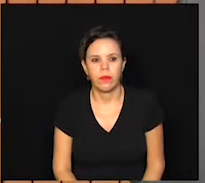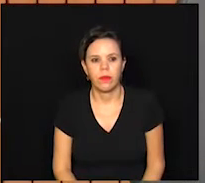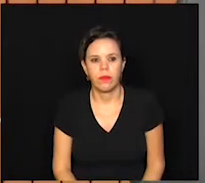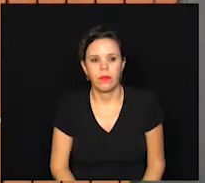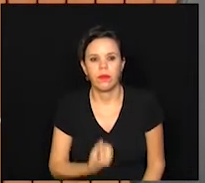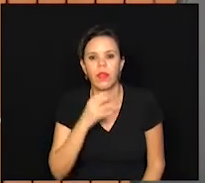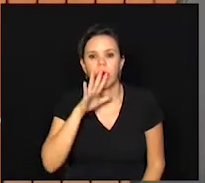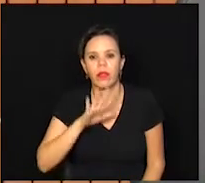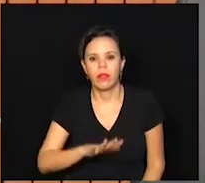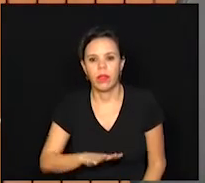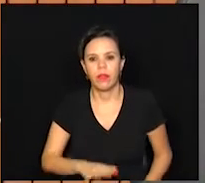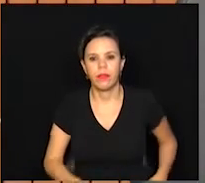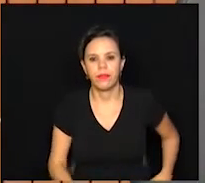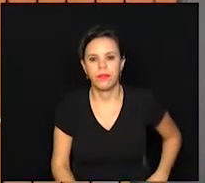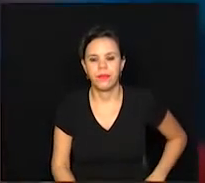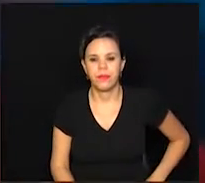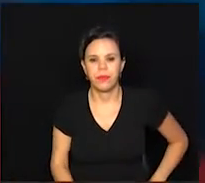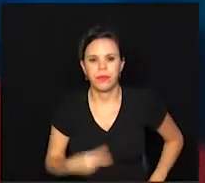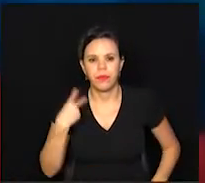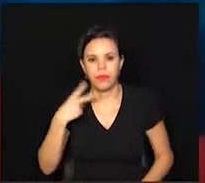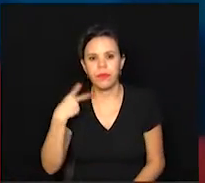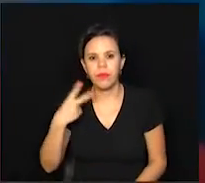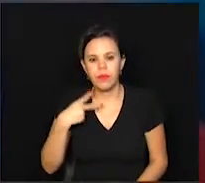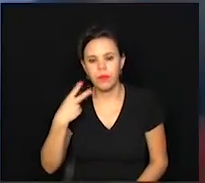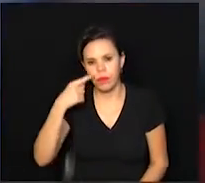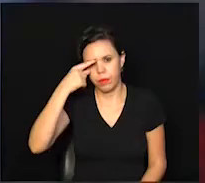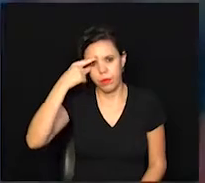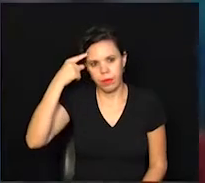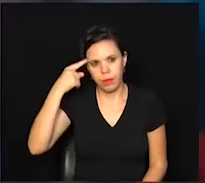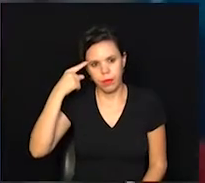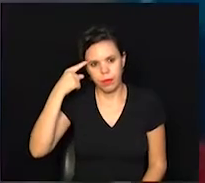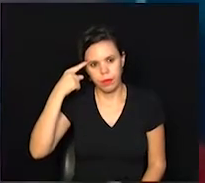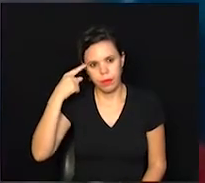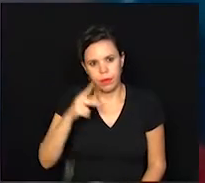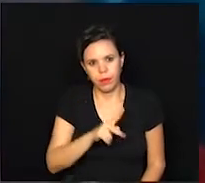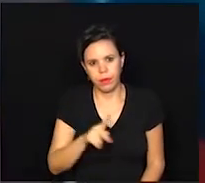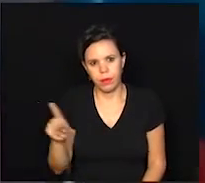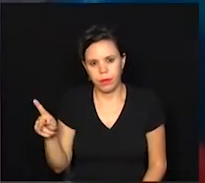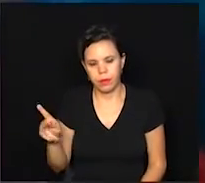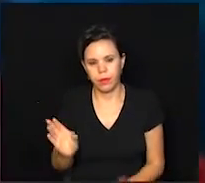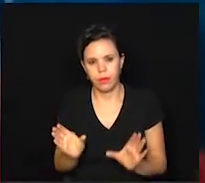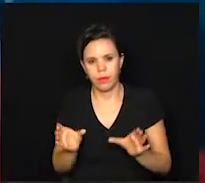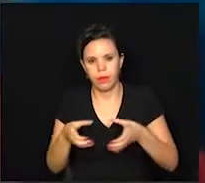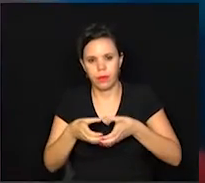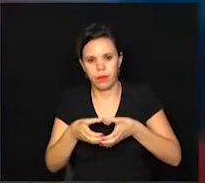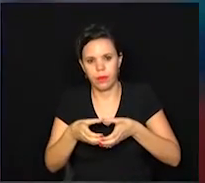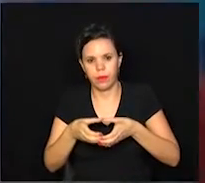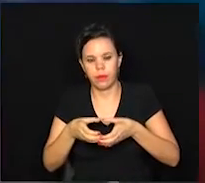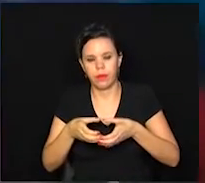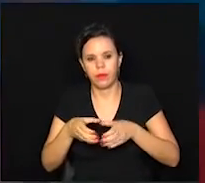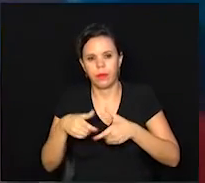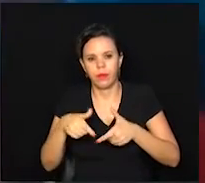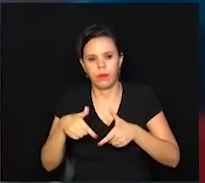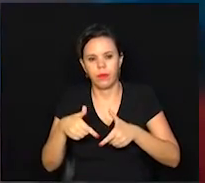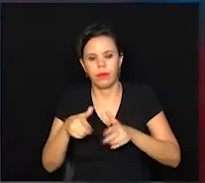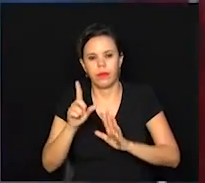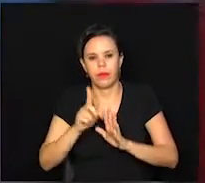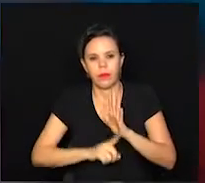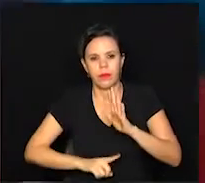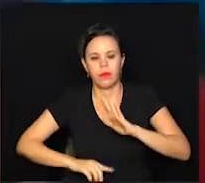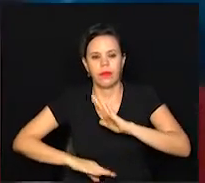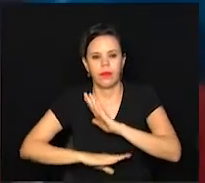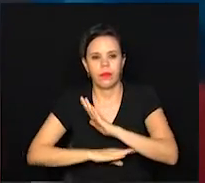Boa tarde, vereadora Paula Miguel, presidenta da Comissão de Direitos Humanos da